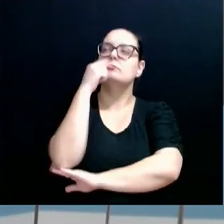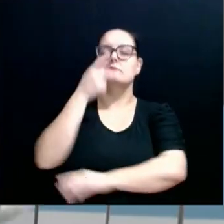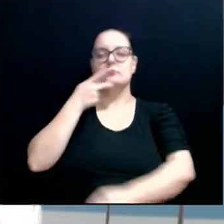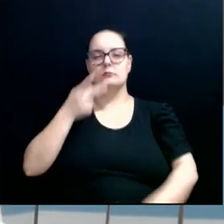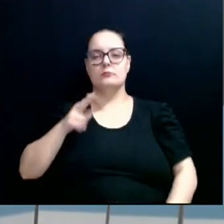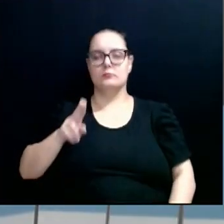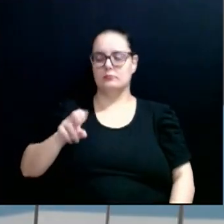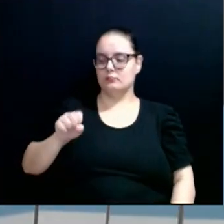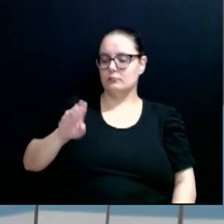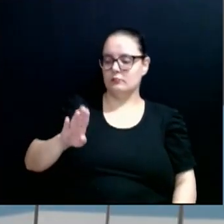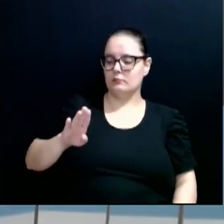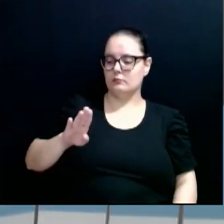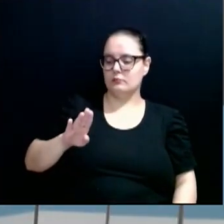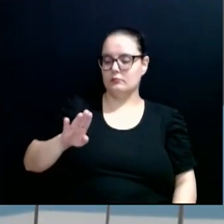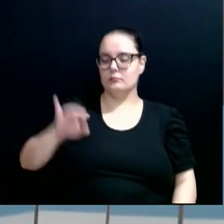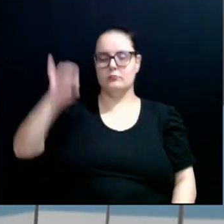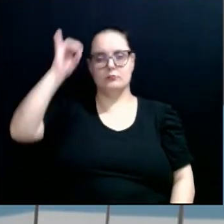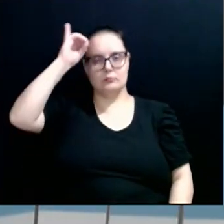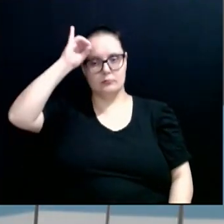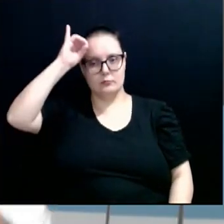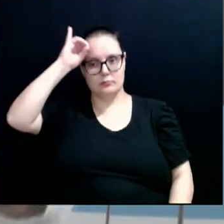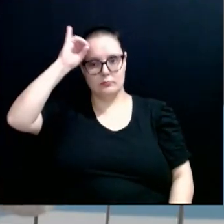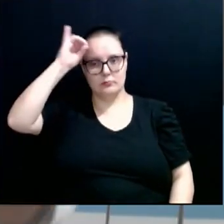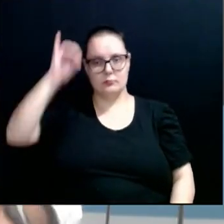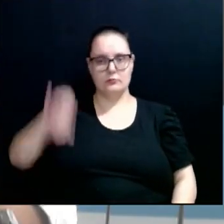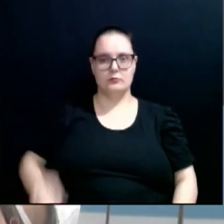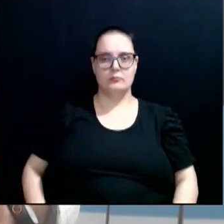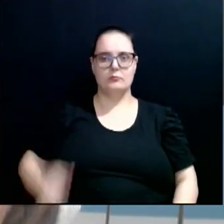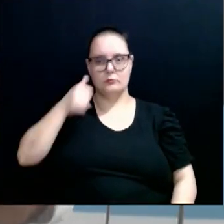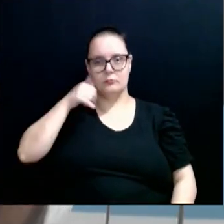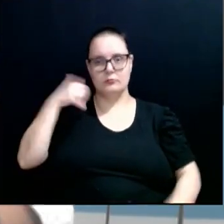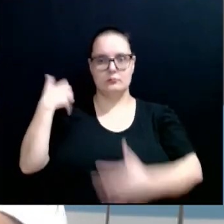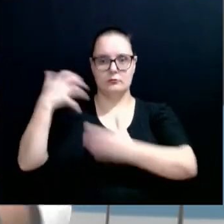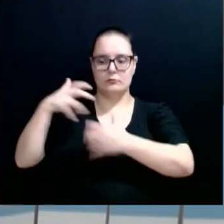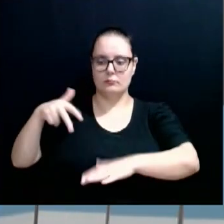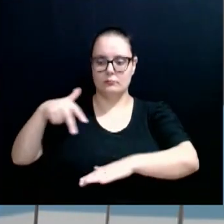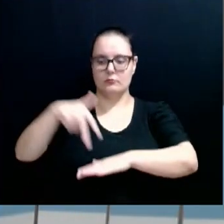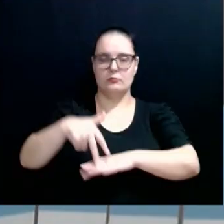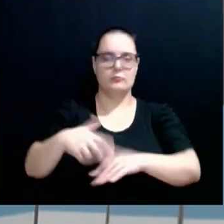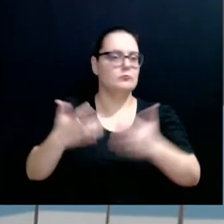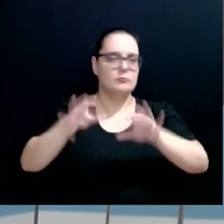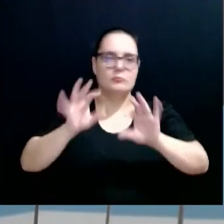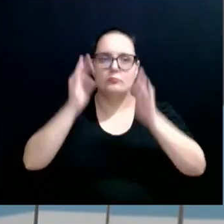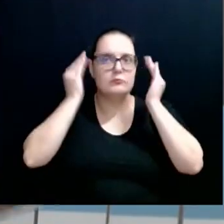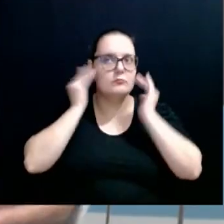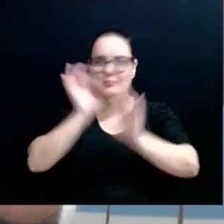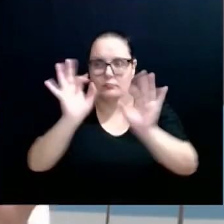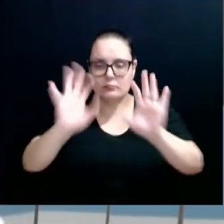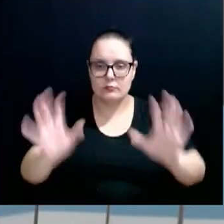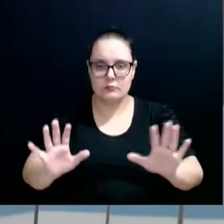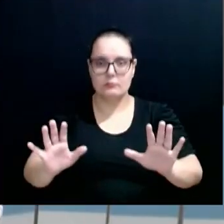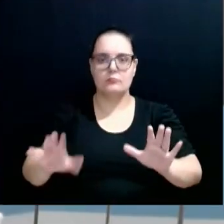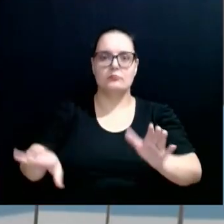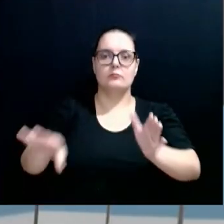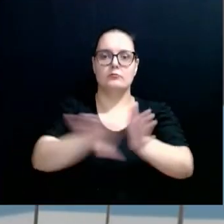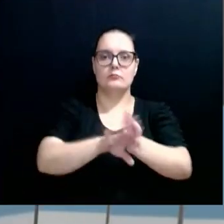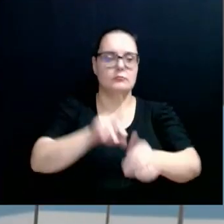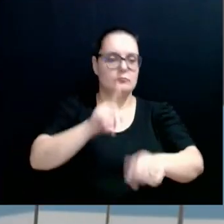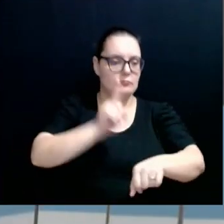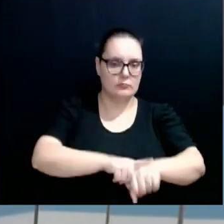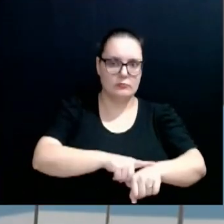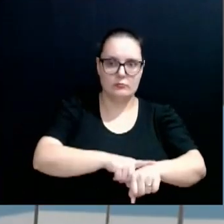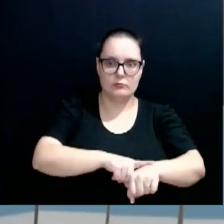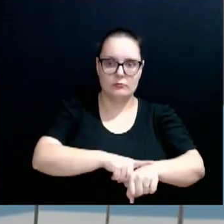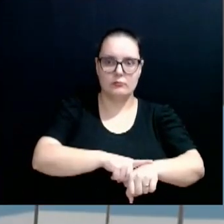Uma senhora levantou e falou, não quero saber nada disso. Eu só quero pegar o ônibus no horário, trabalhar, voltar no horário, acabou.